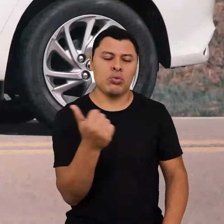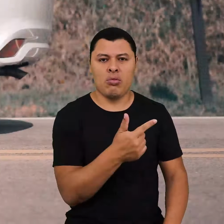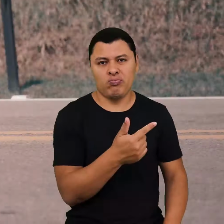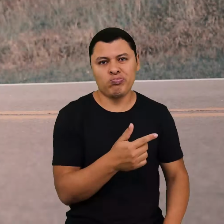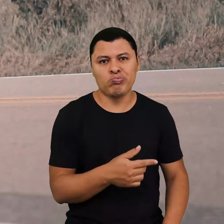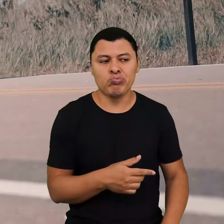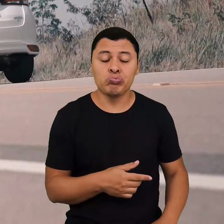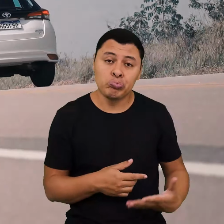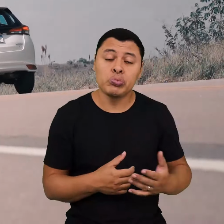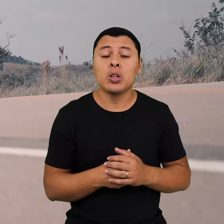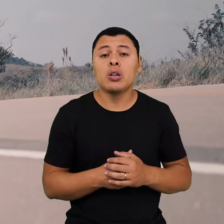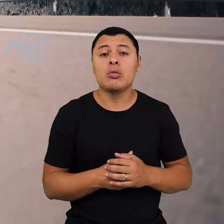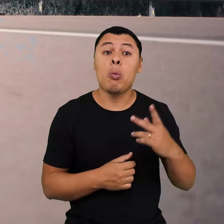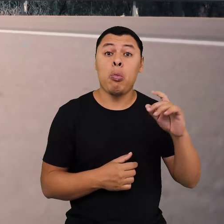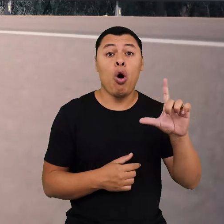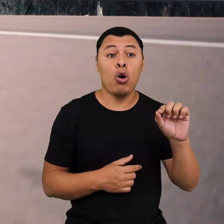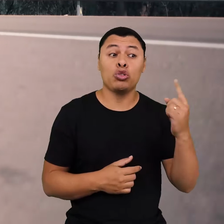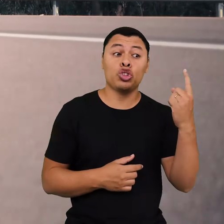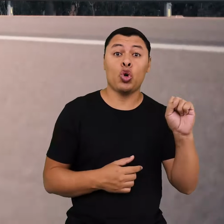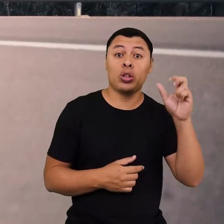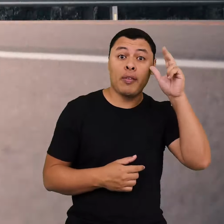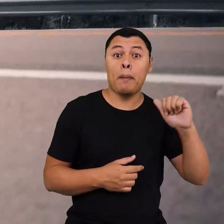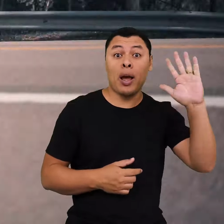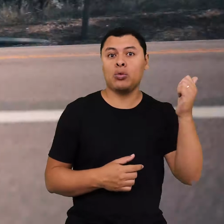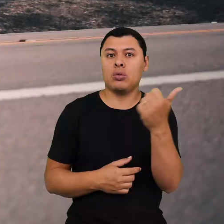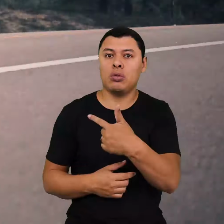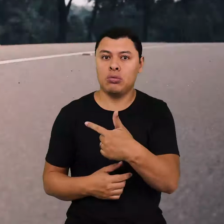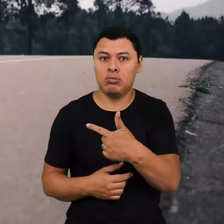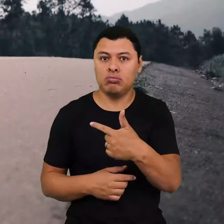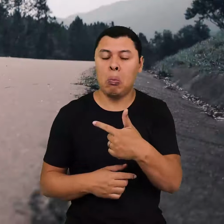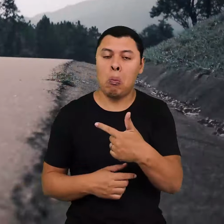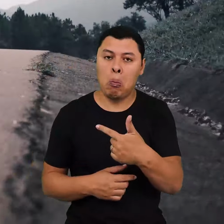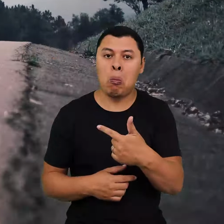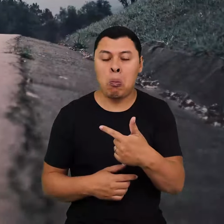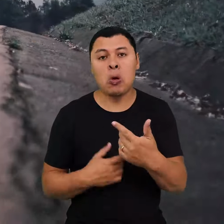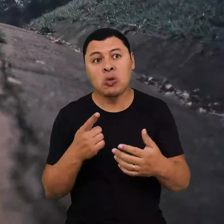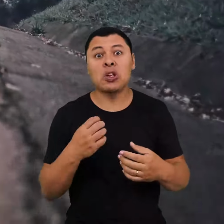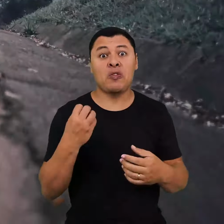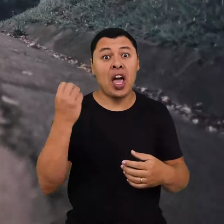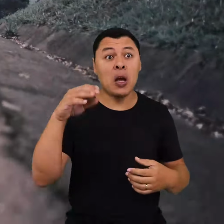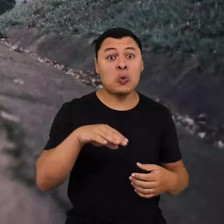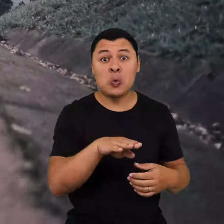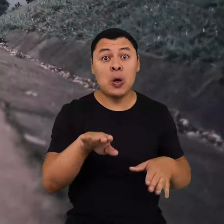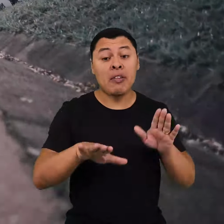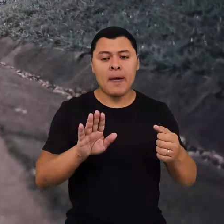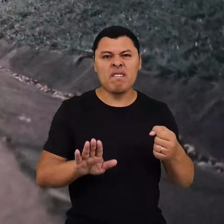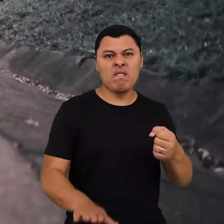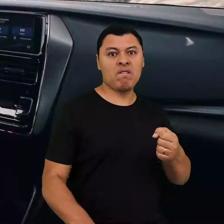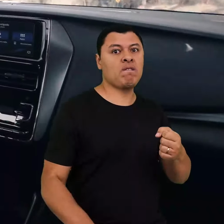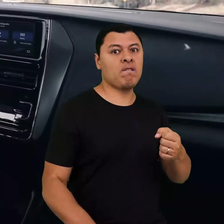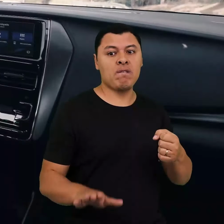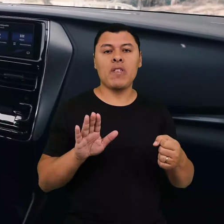né? Aqui nessa parte de performance, não no sentido esportivo, mas no sentido de realmente uma entrega para uma viagem, você vai precisar pisar um pouquinho mais no pedal